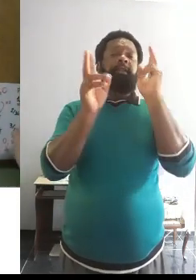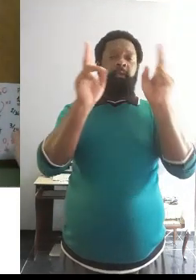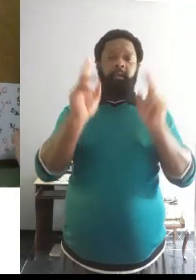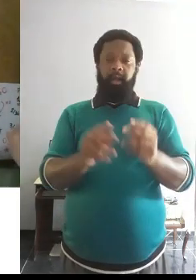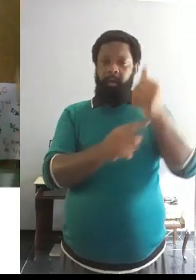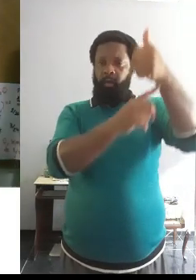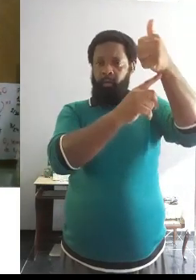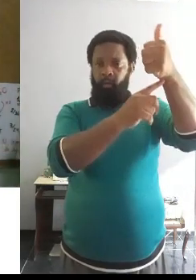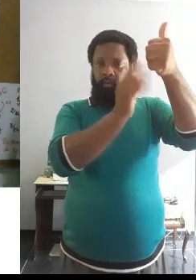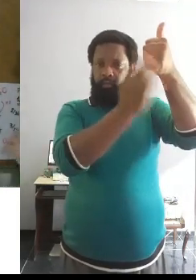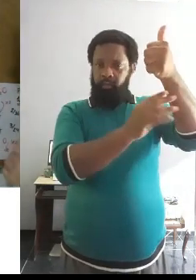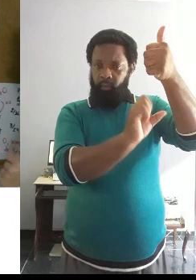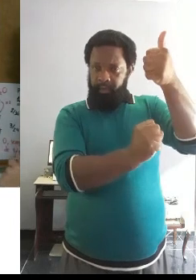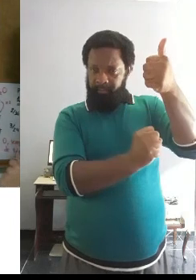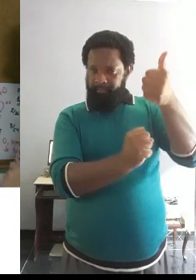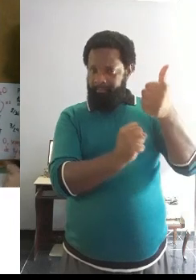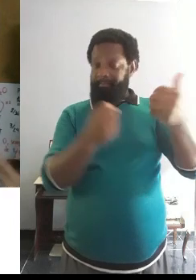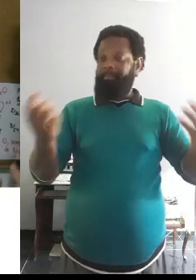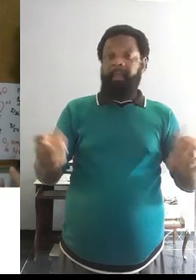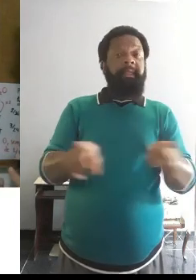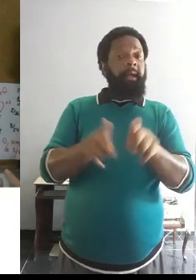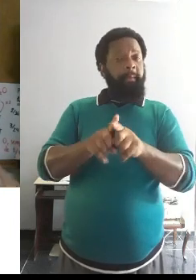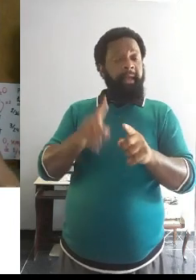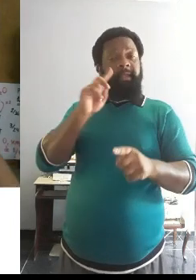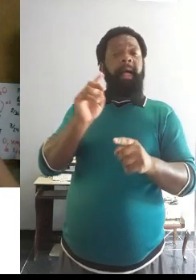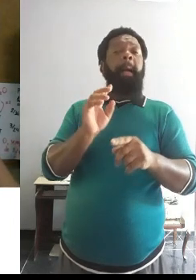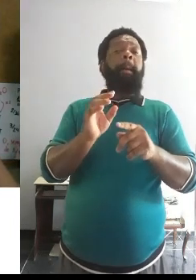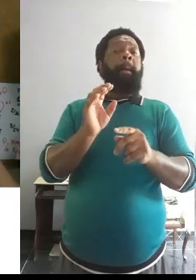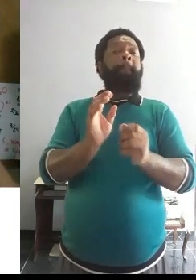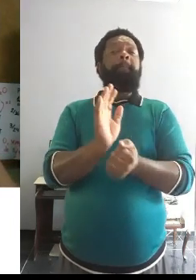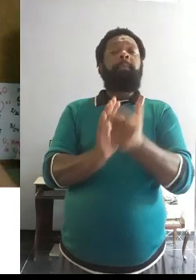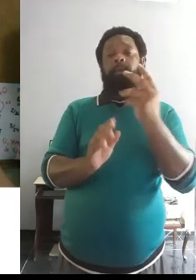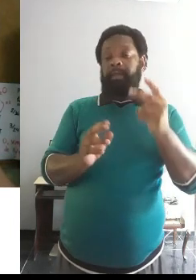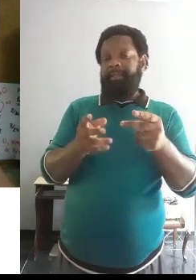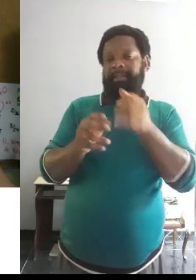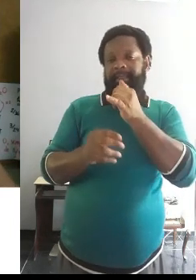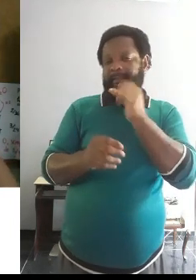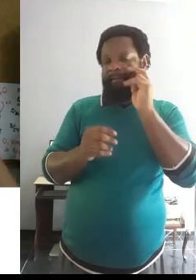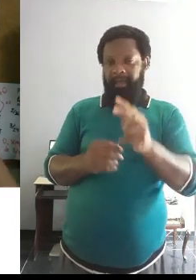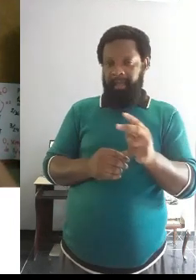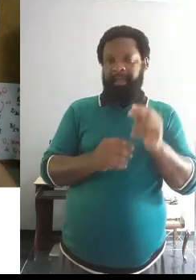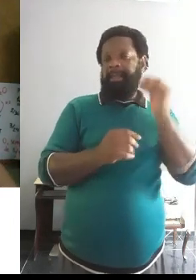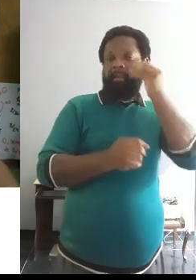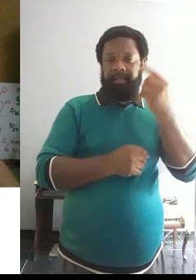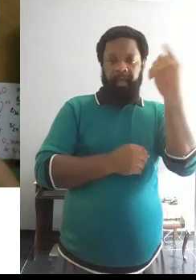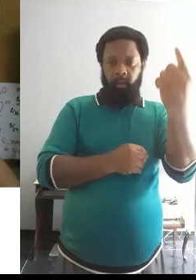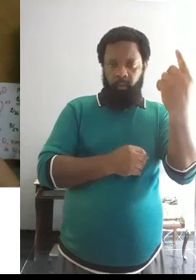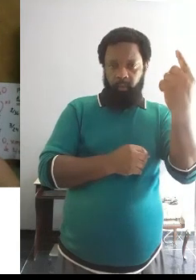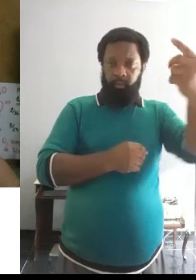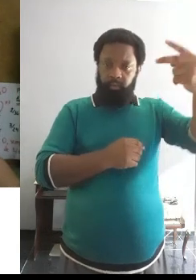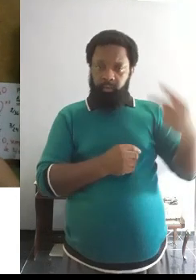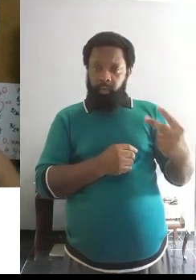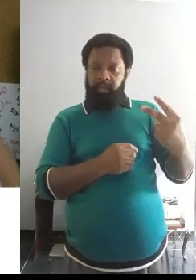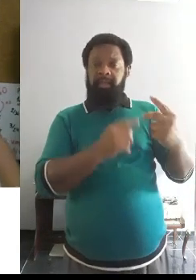oitavo. Combinado? Outra coisa que nós podemos reparar da própria proporção. Do experimento 1 para o 2, nós multiplicamos a massa de